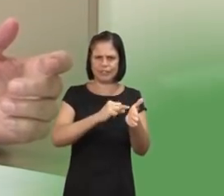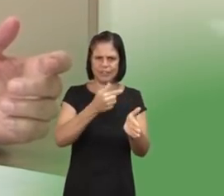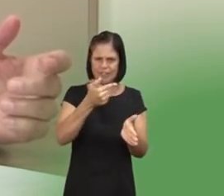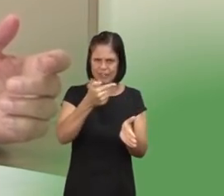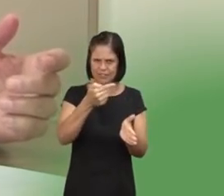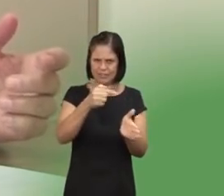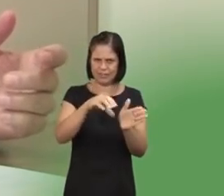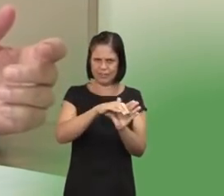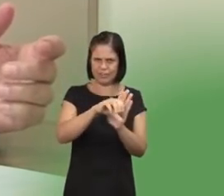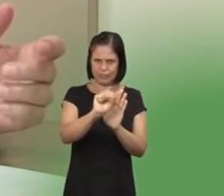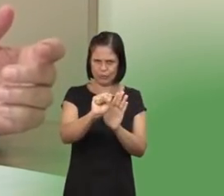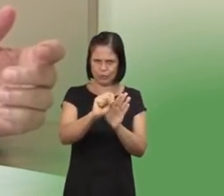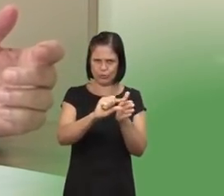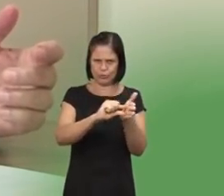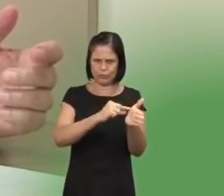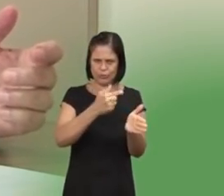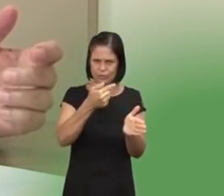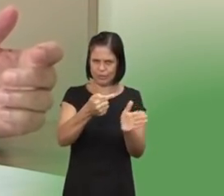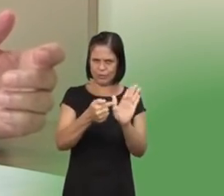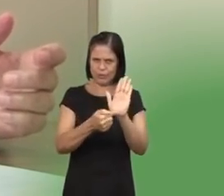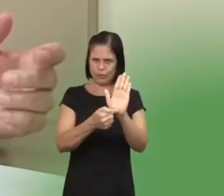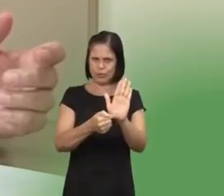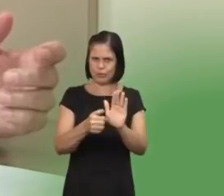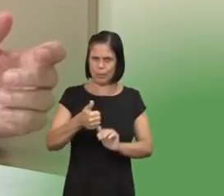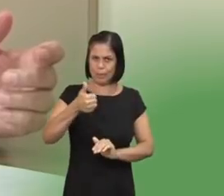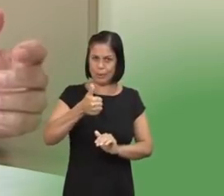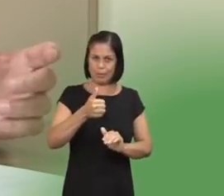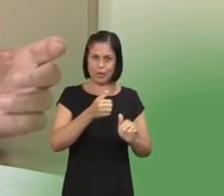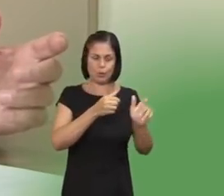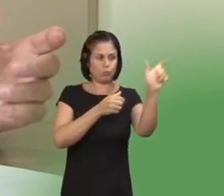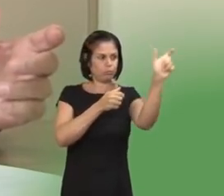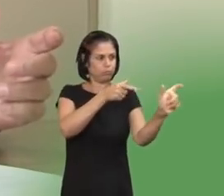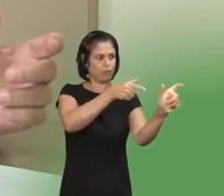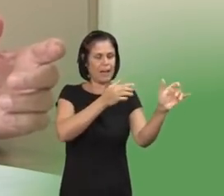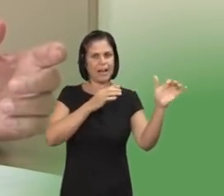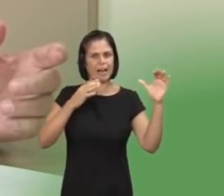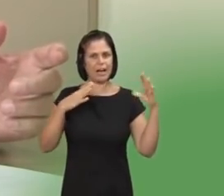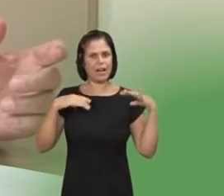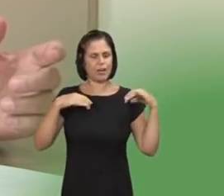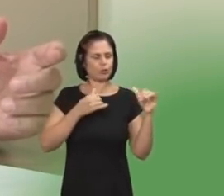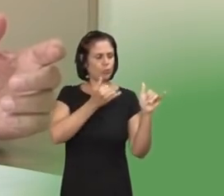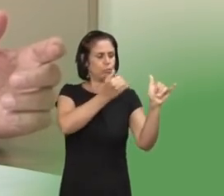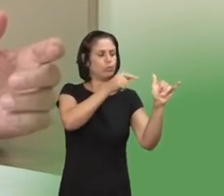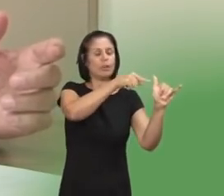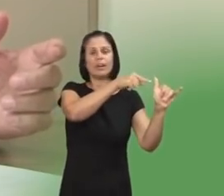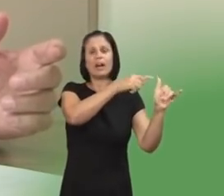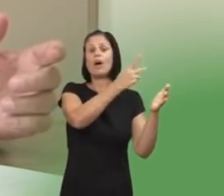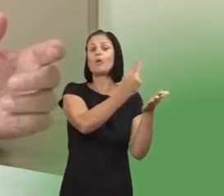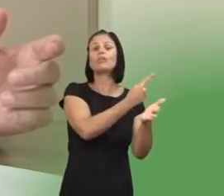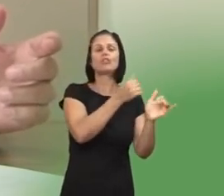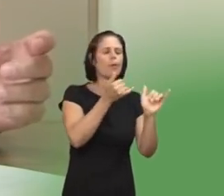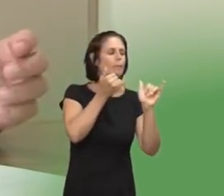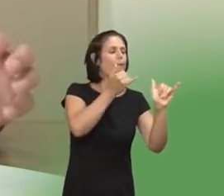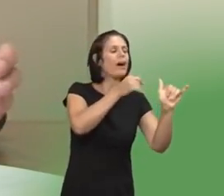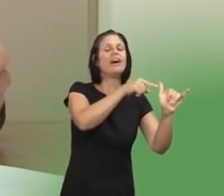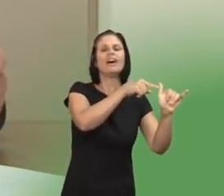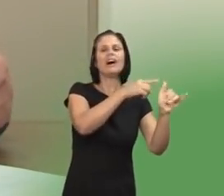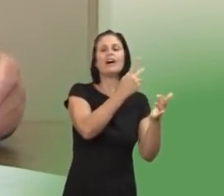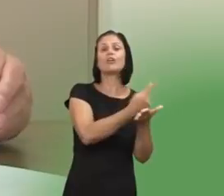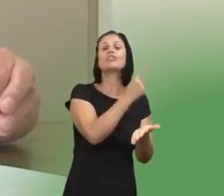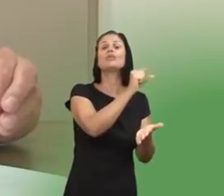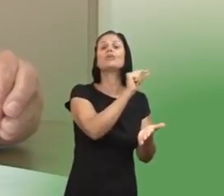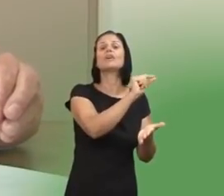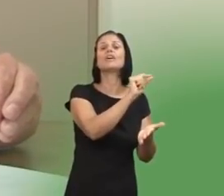verso 7, né, do capítulo 8 de Apocalipse, o primeiro anjo tocou a sua trombeta e houve o quê? Houve ali